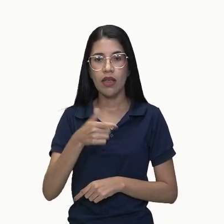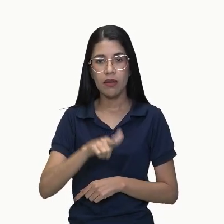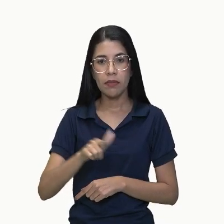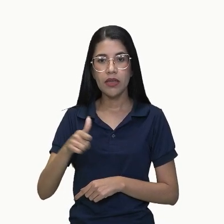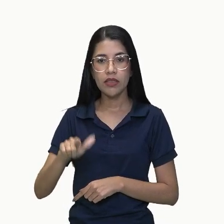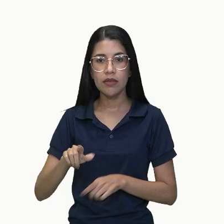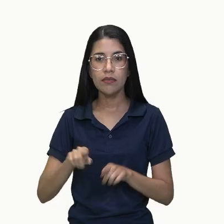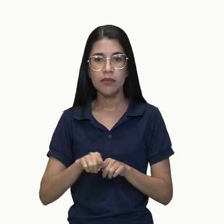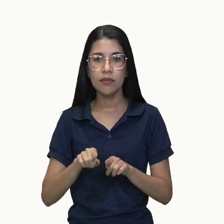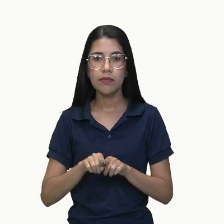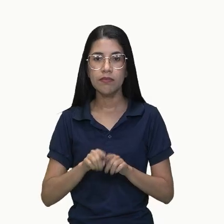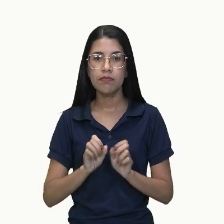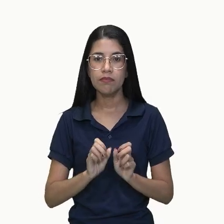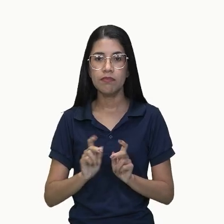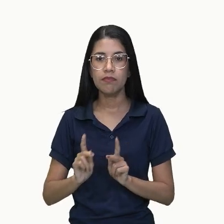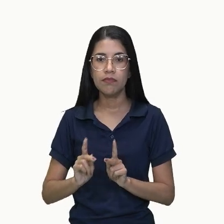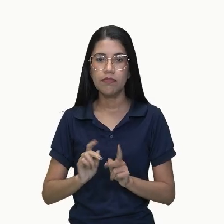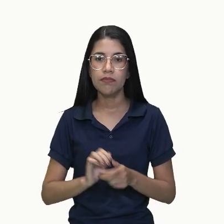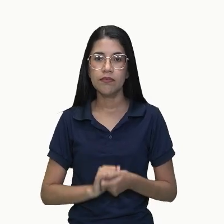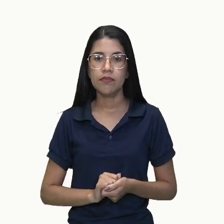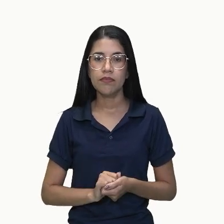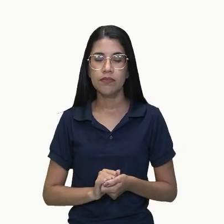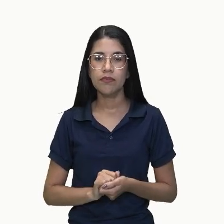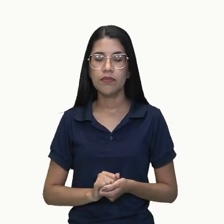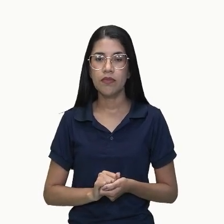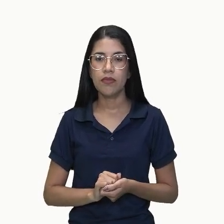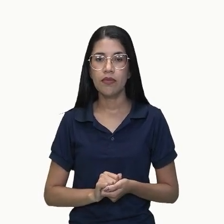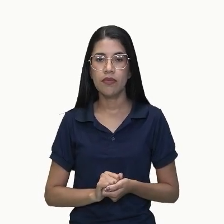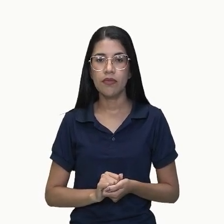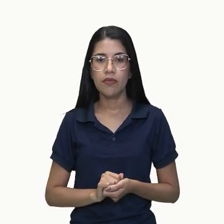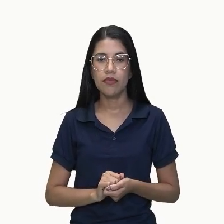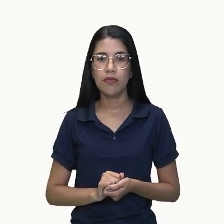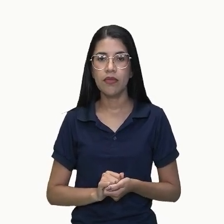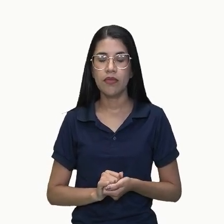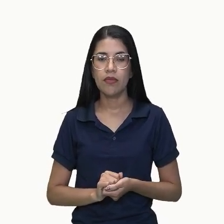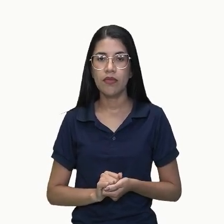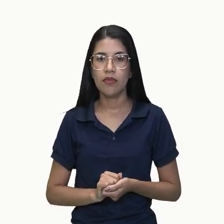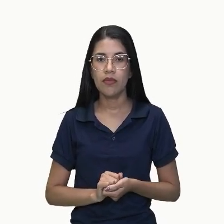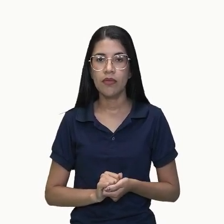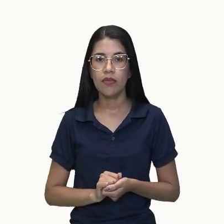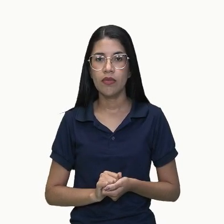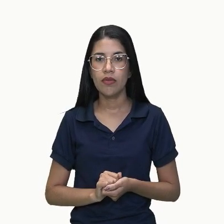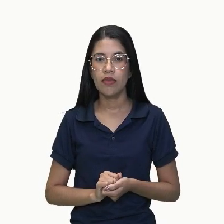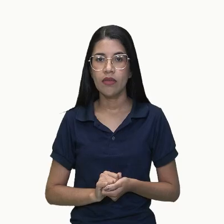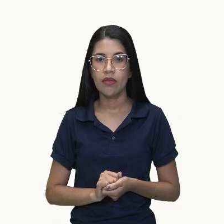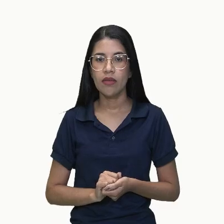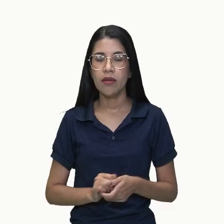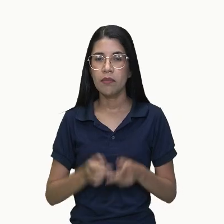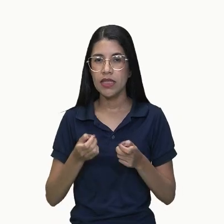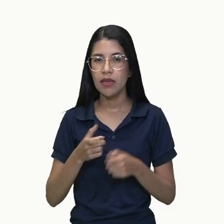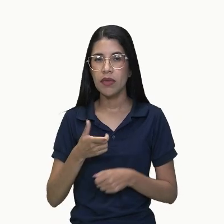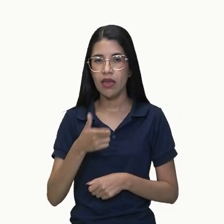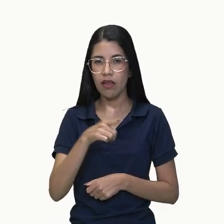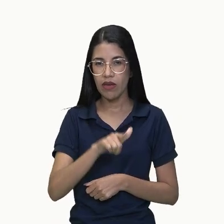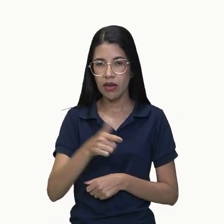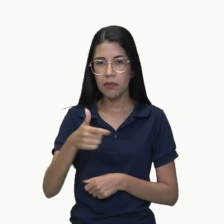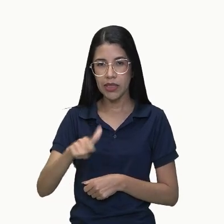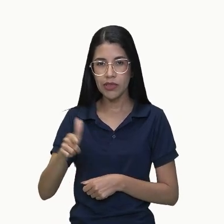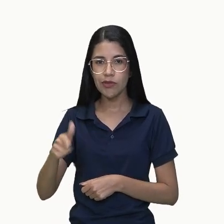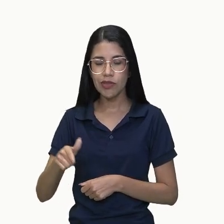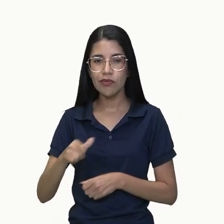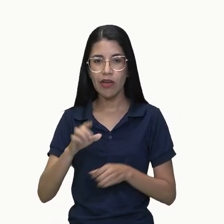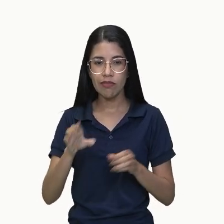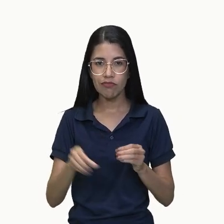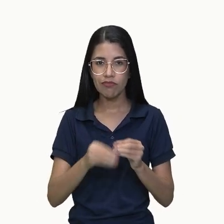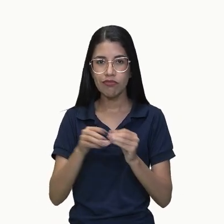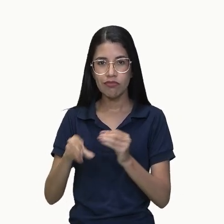A Val, tá. Outra aqui, ó. Outra aqui, ó. Aí outra aqui, ó. Tá?